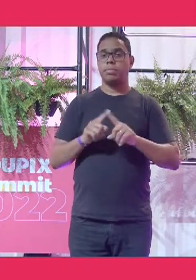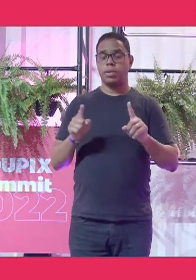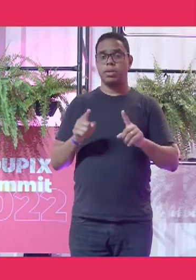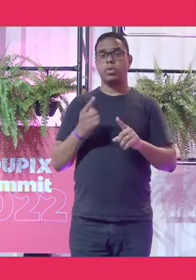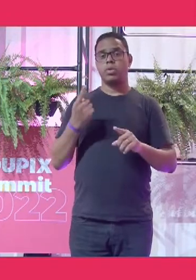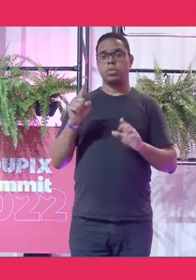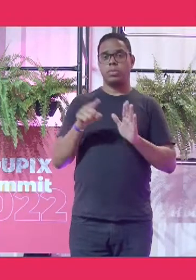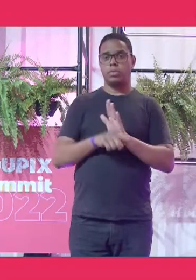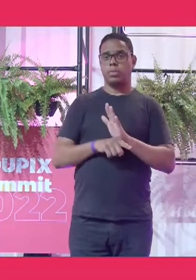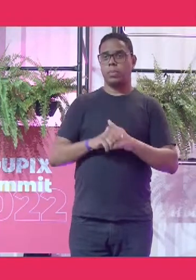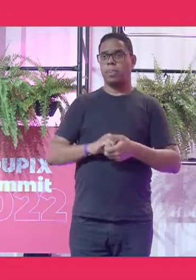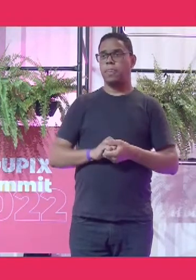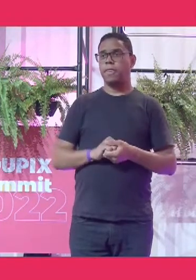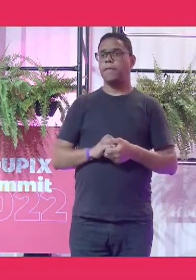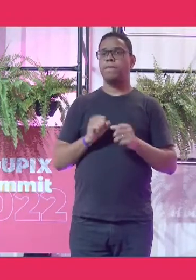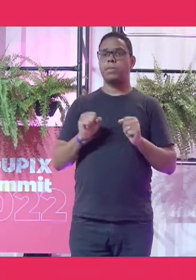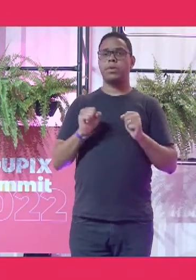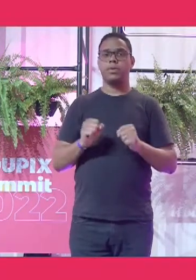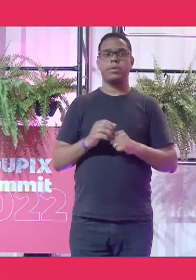pergunta.